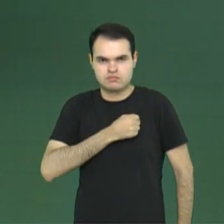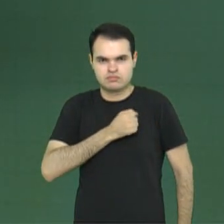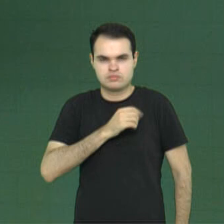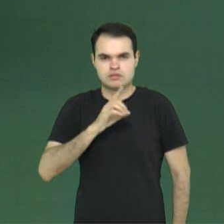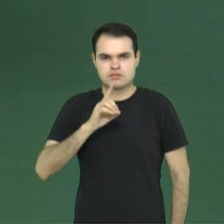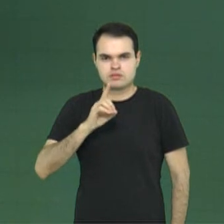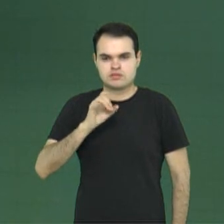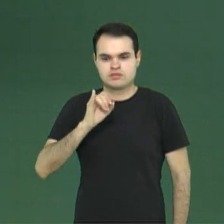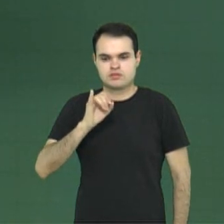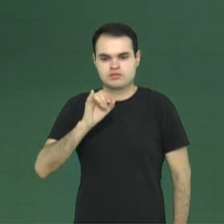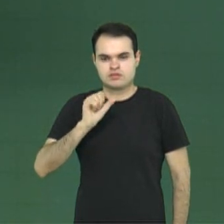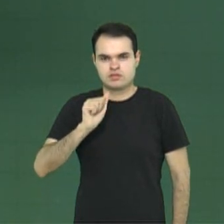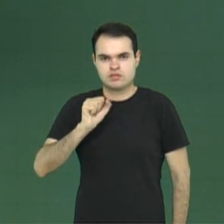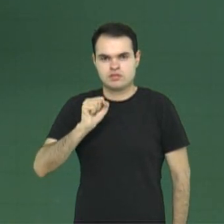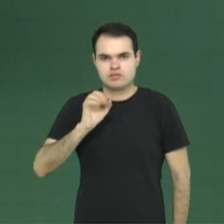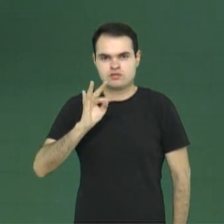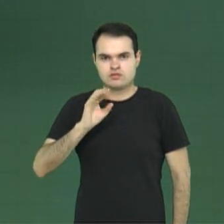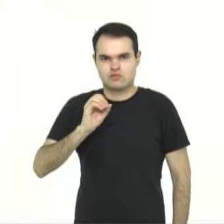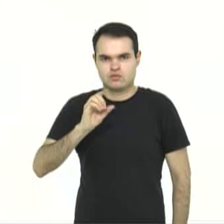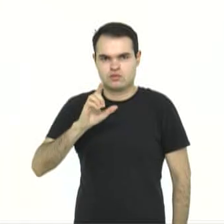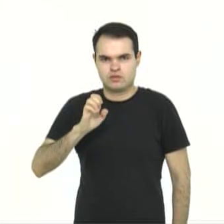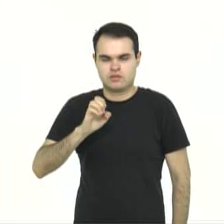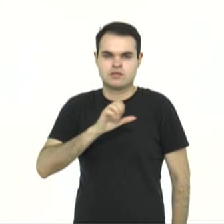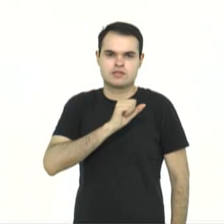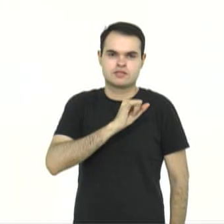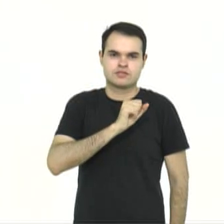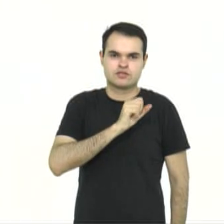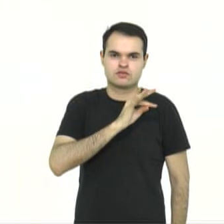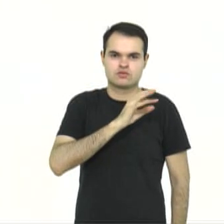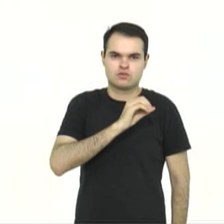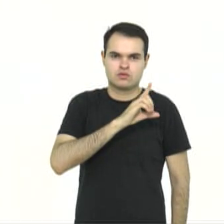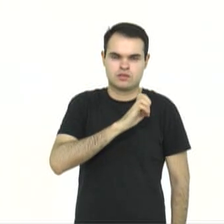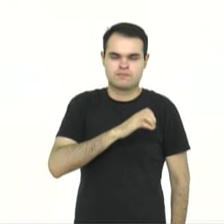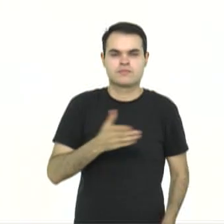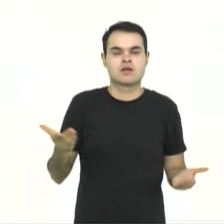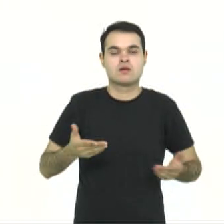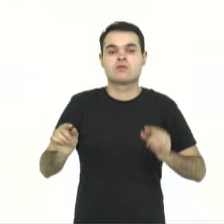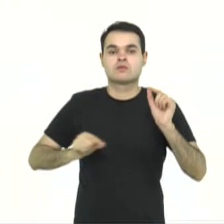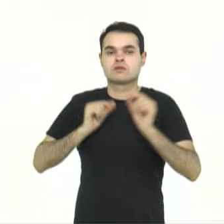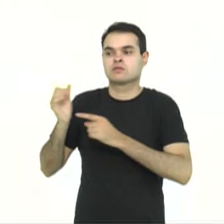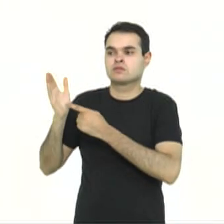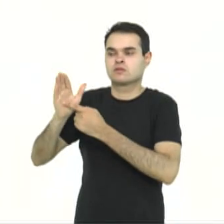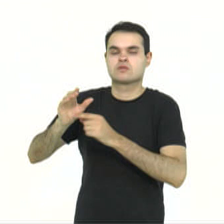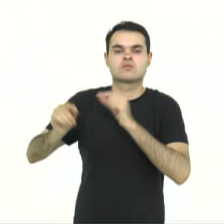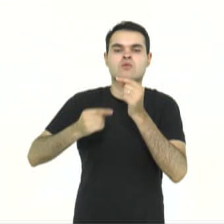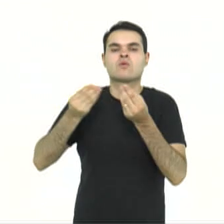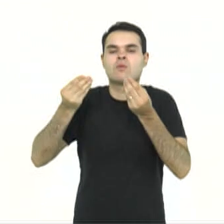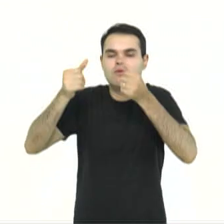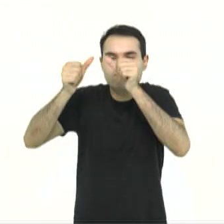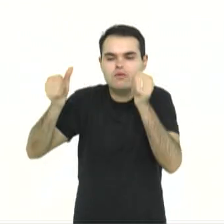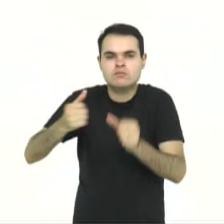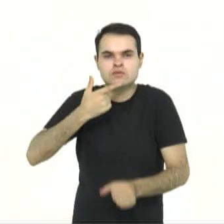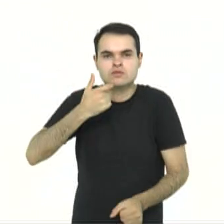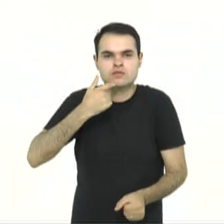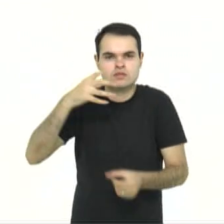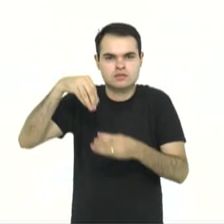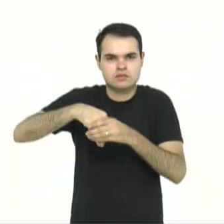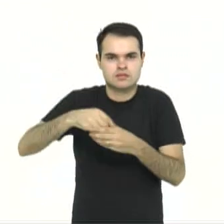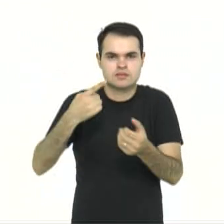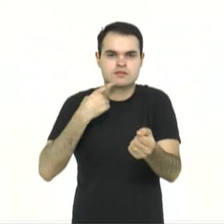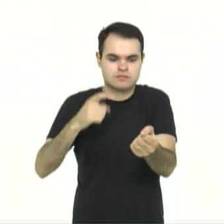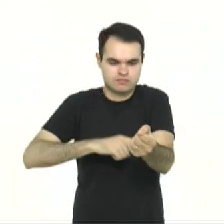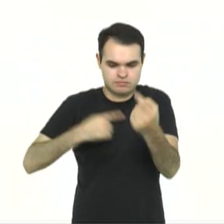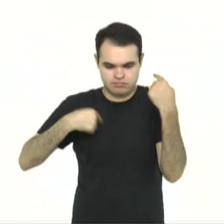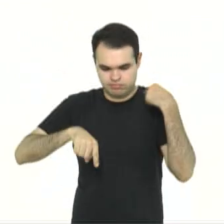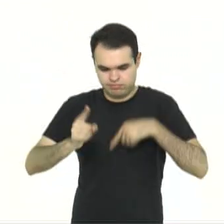diástole. Então, o que nós temos aqui agora? Eu vou trazer o sangue, que vai ser uma das partes que a gente vai apresentar no nosso sistema circulatório, tá? É ele que vai